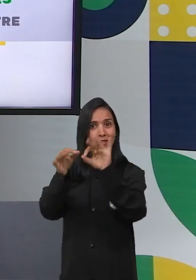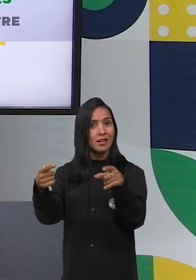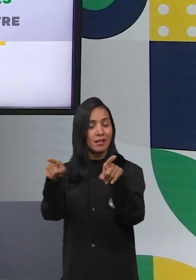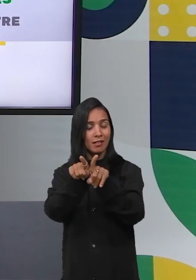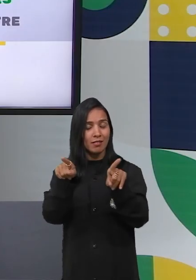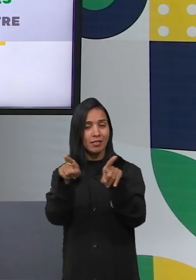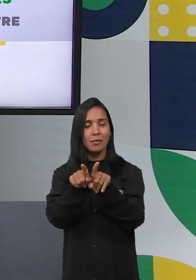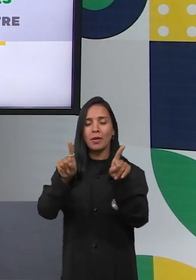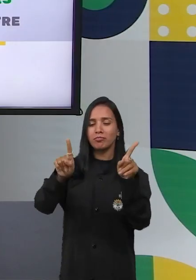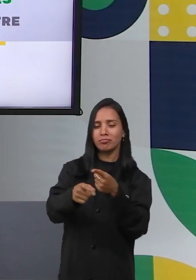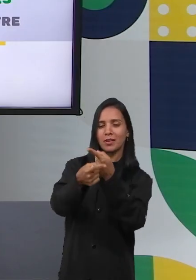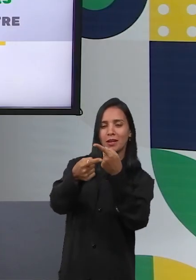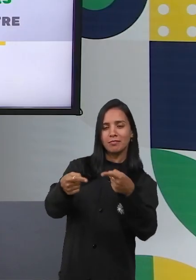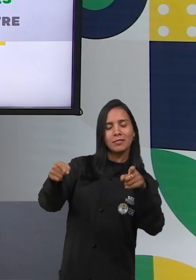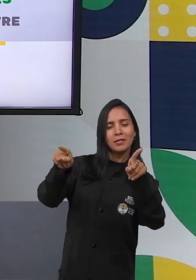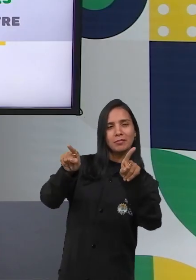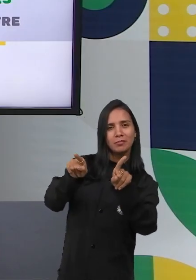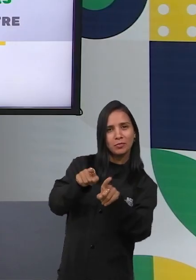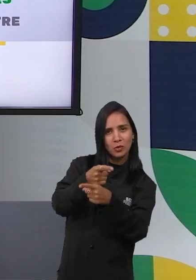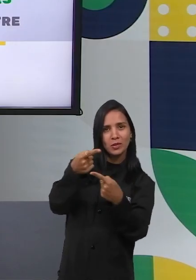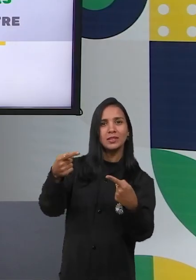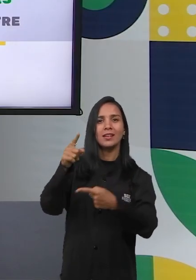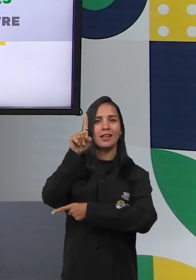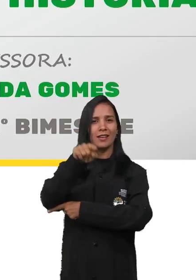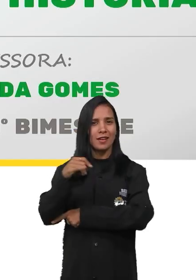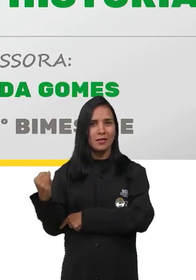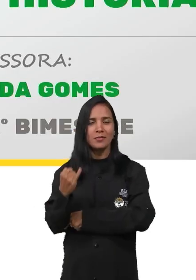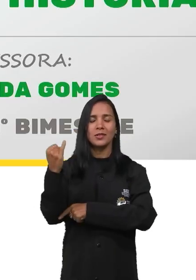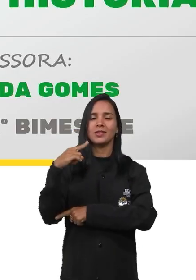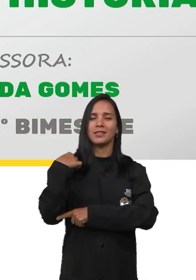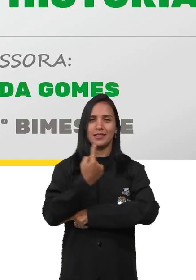canções que trouxeram parte da nossa história.